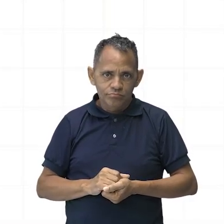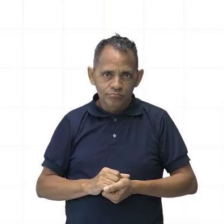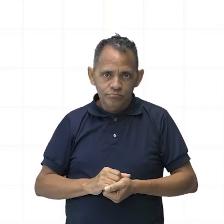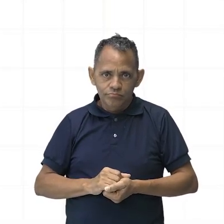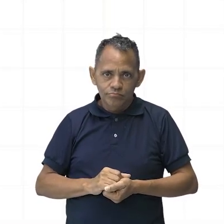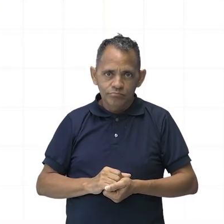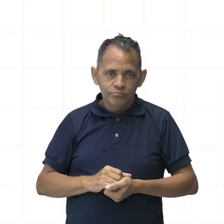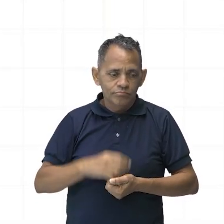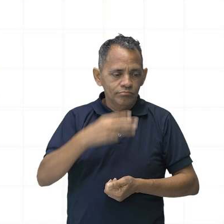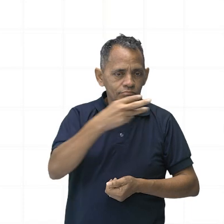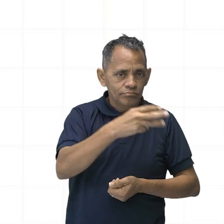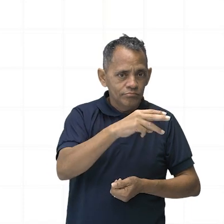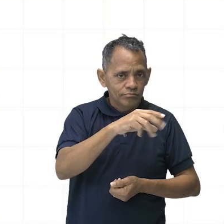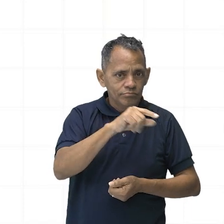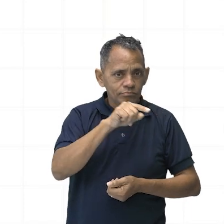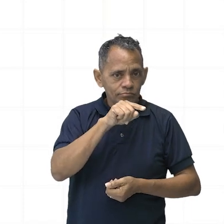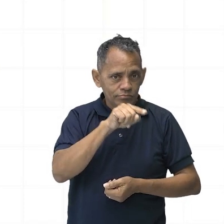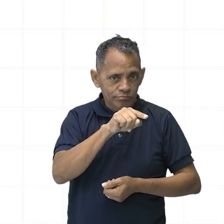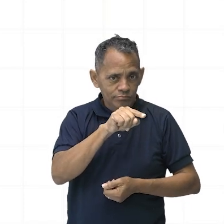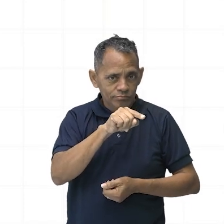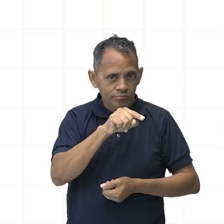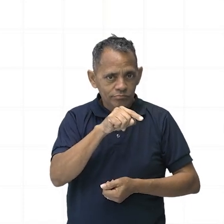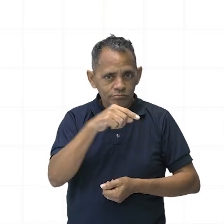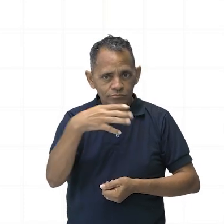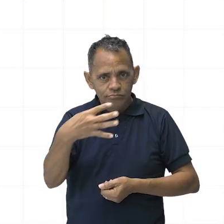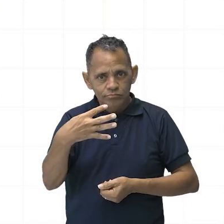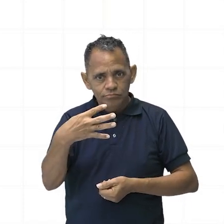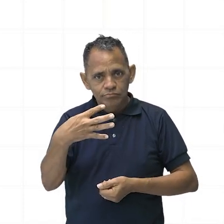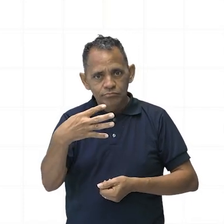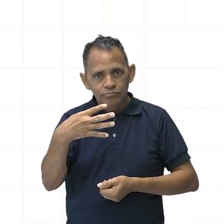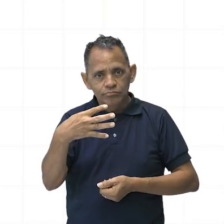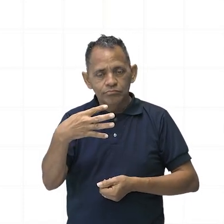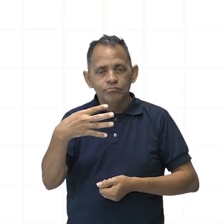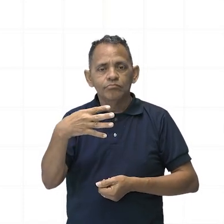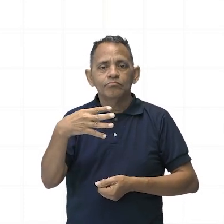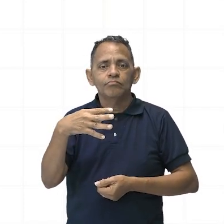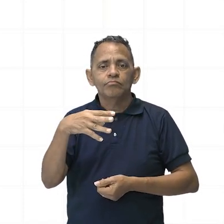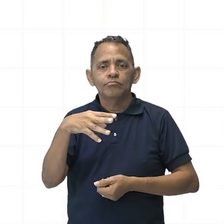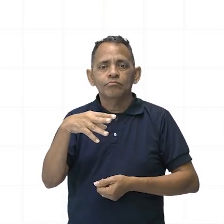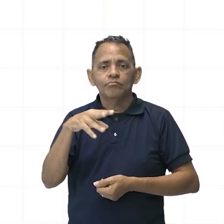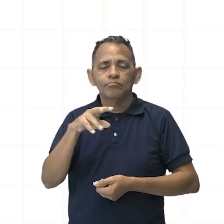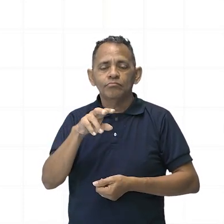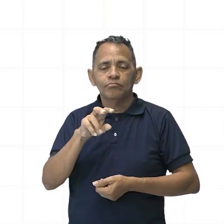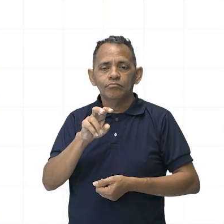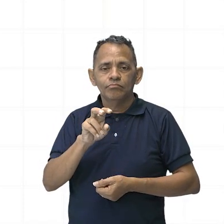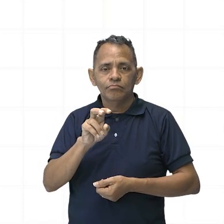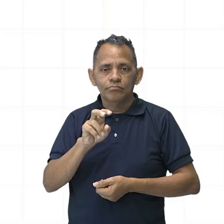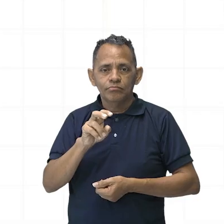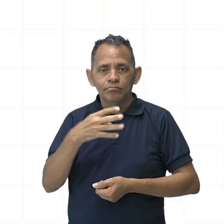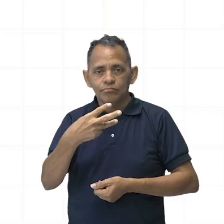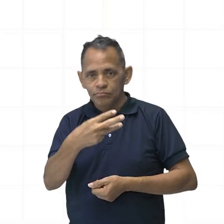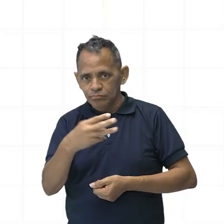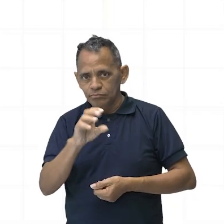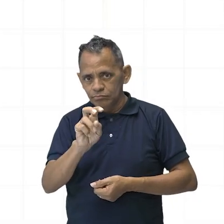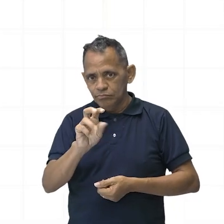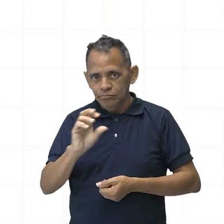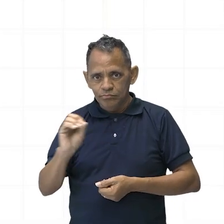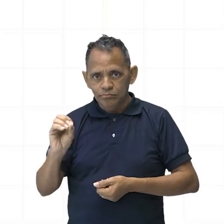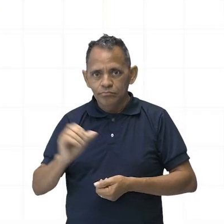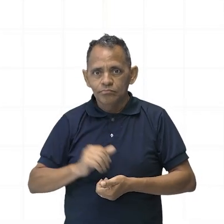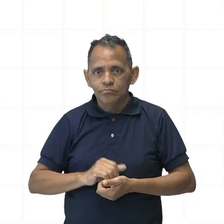Vou até a altura do 40% e desenho aqui a nossa coluna.